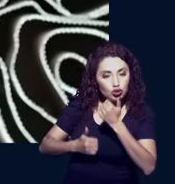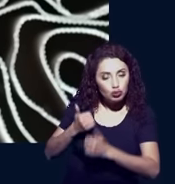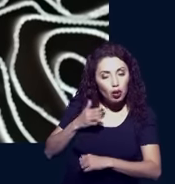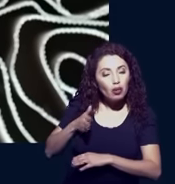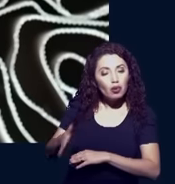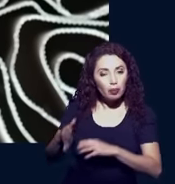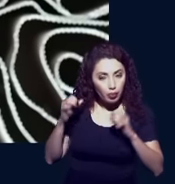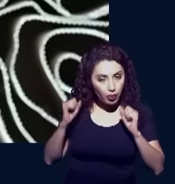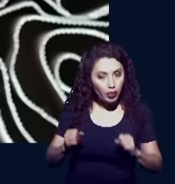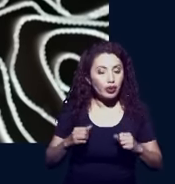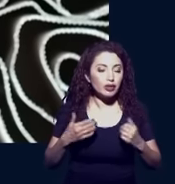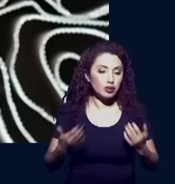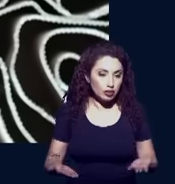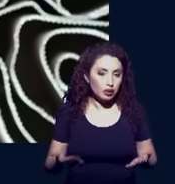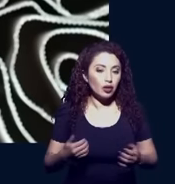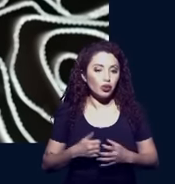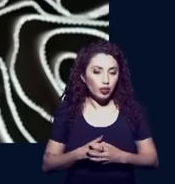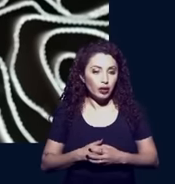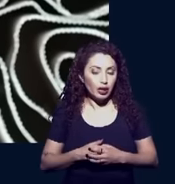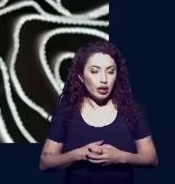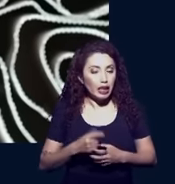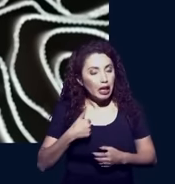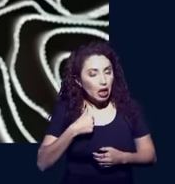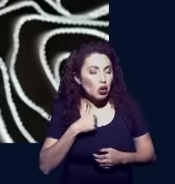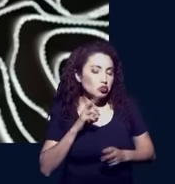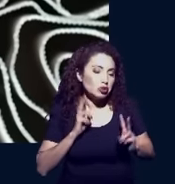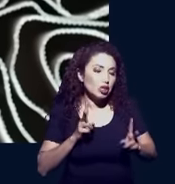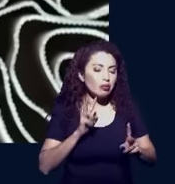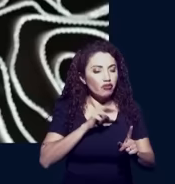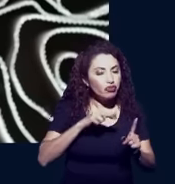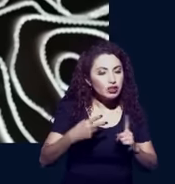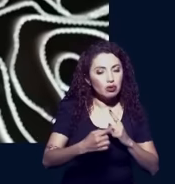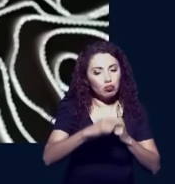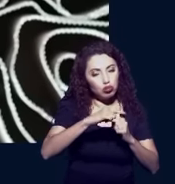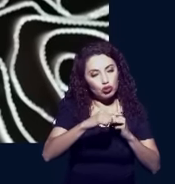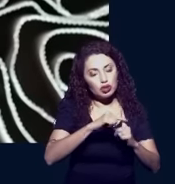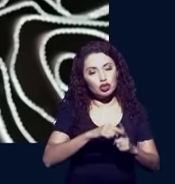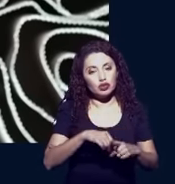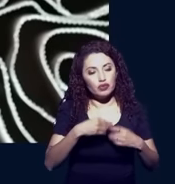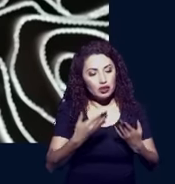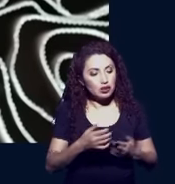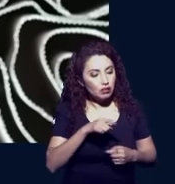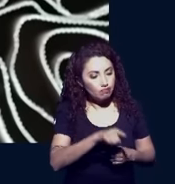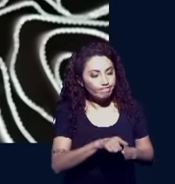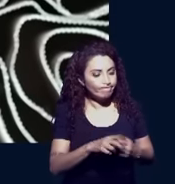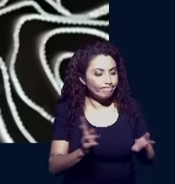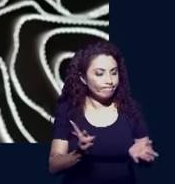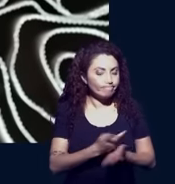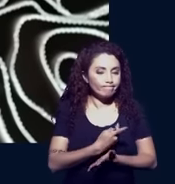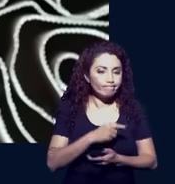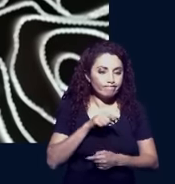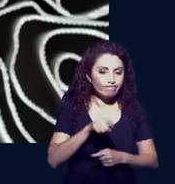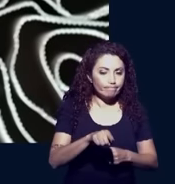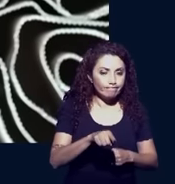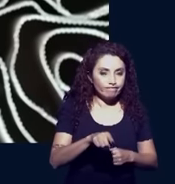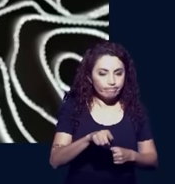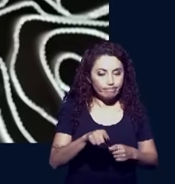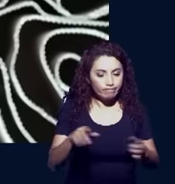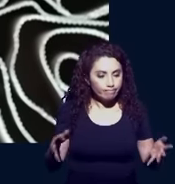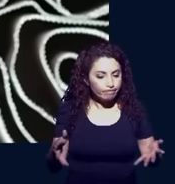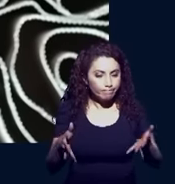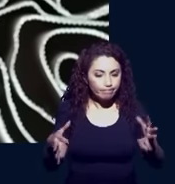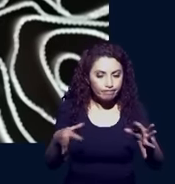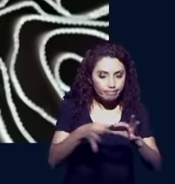Eu acho que pelo contrário tá tendo uma distensão e quando você tem uma distensão social desse tipo uma promoção de integração